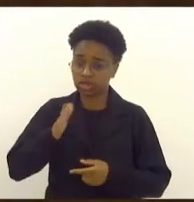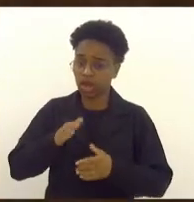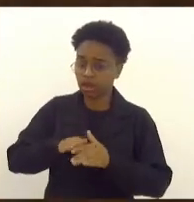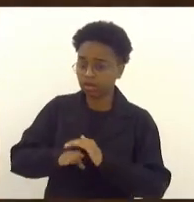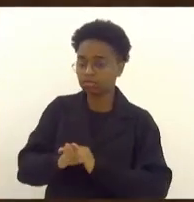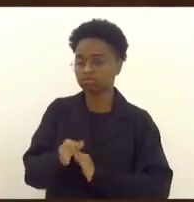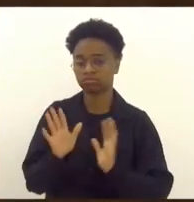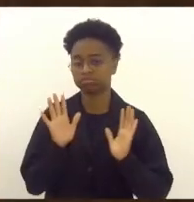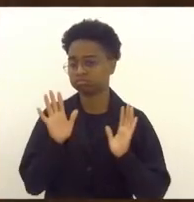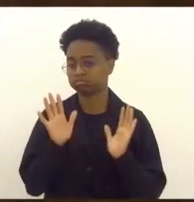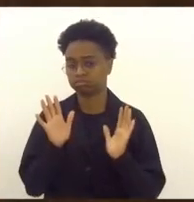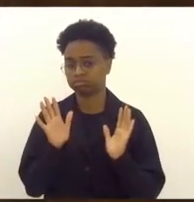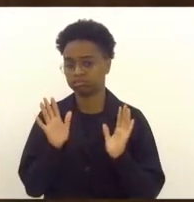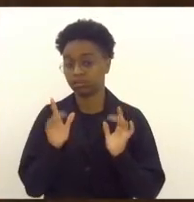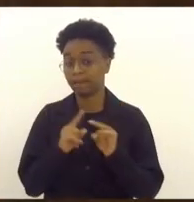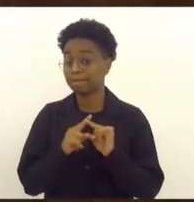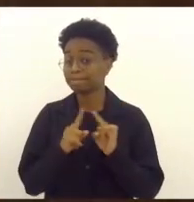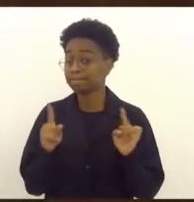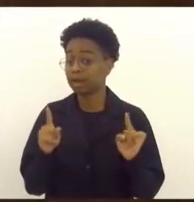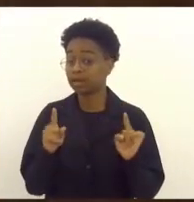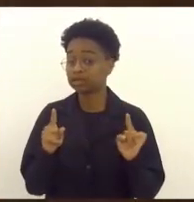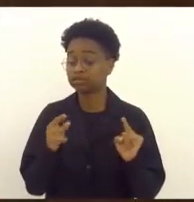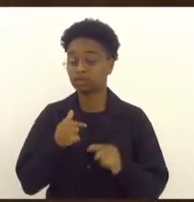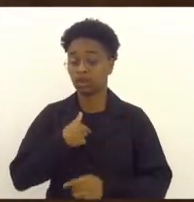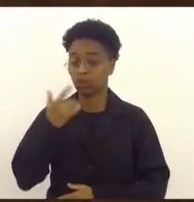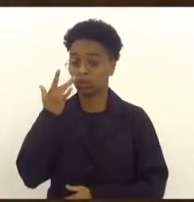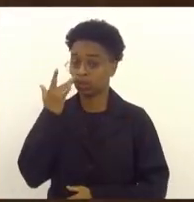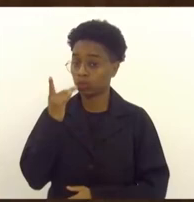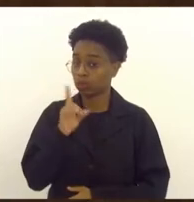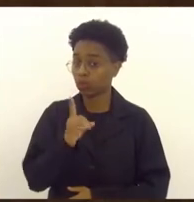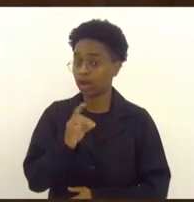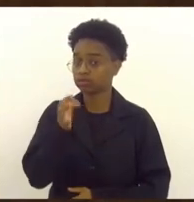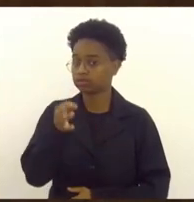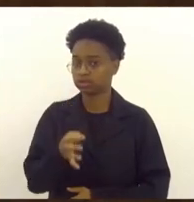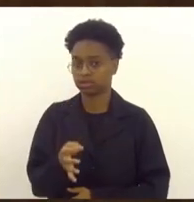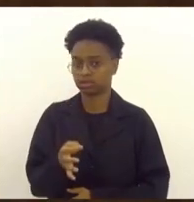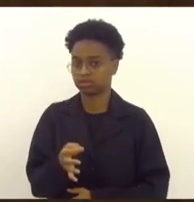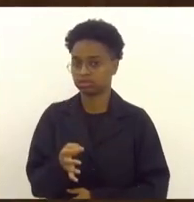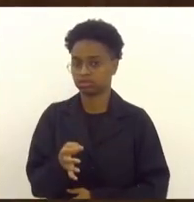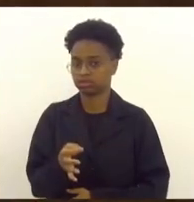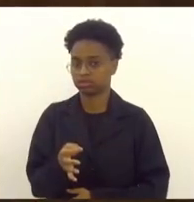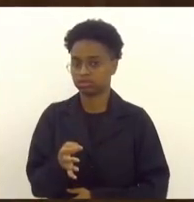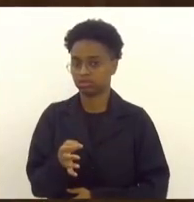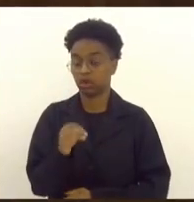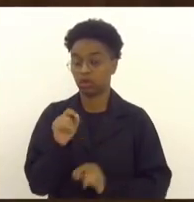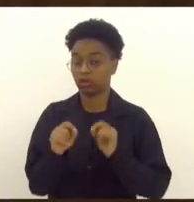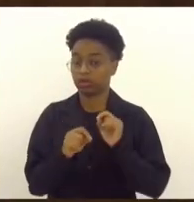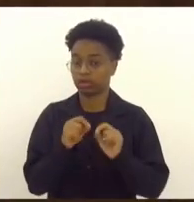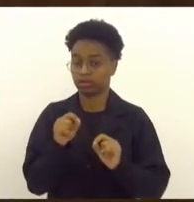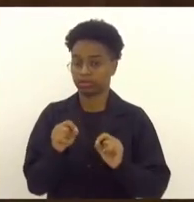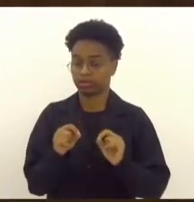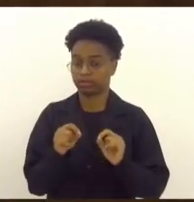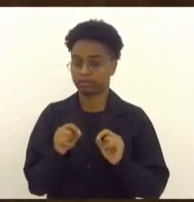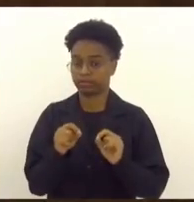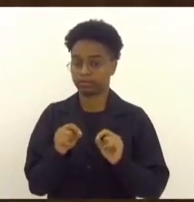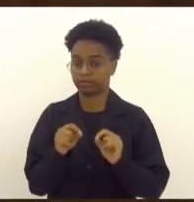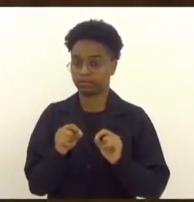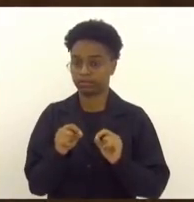isso agora o que eu não acho correto é que o Parlamento